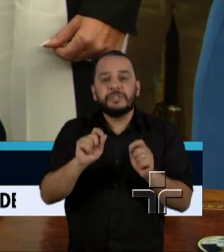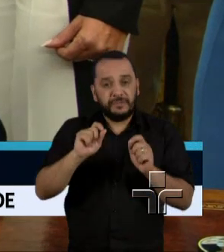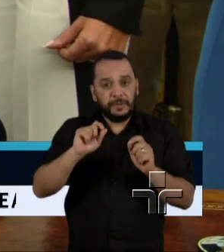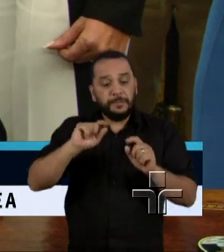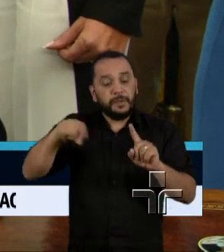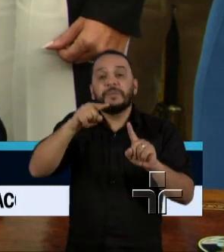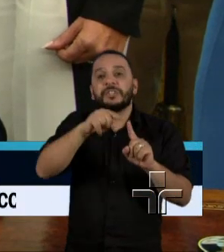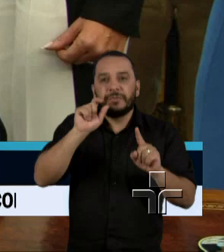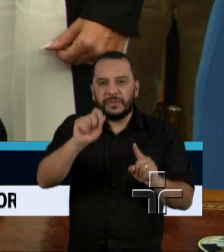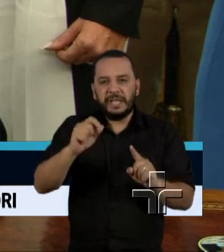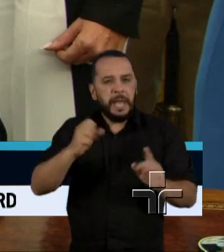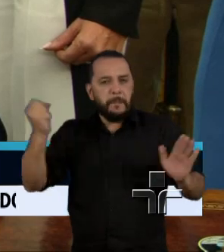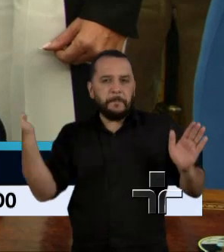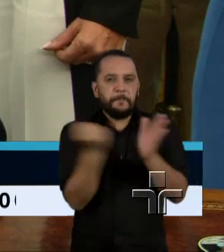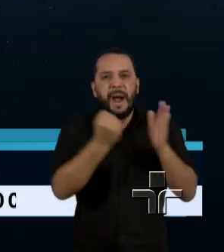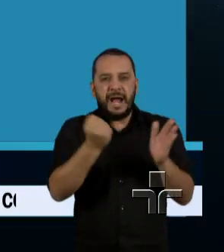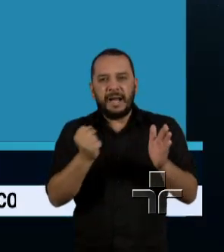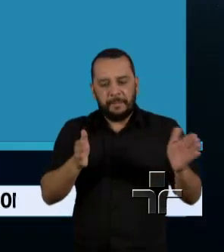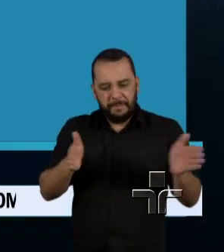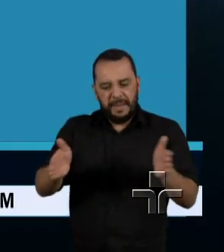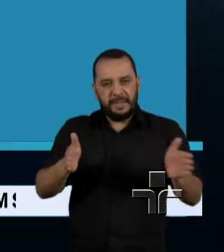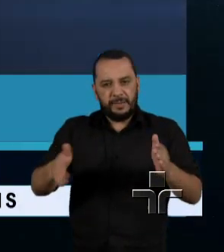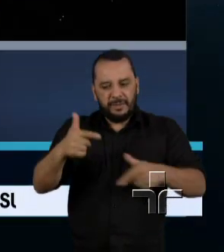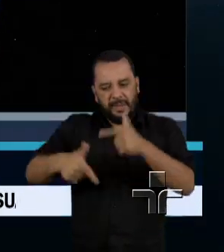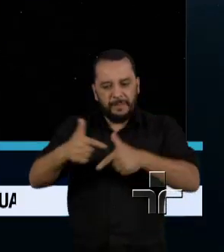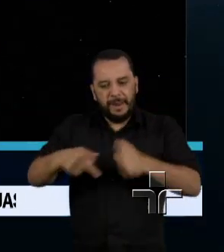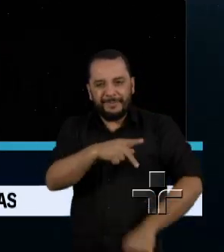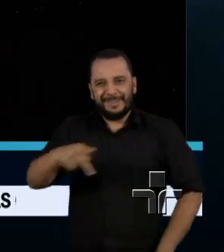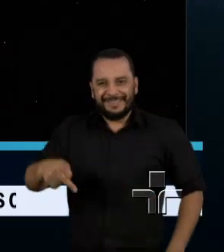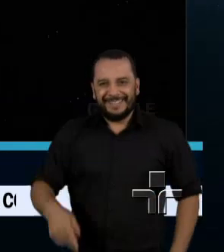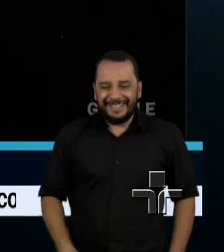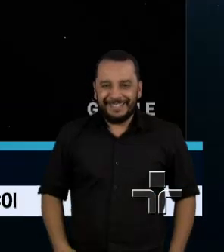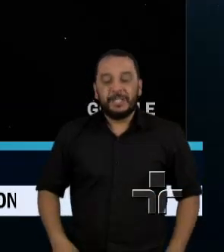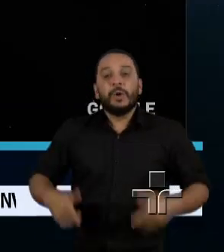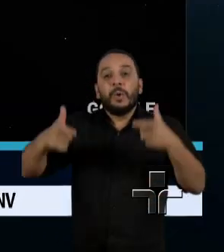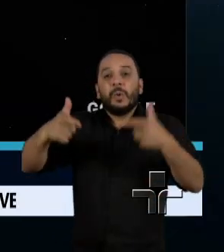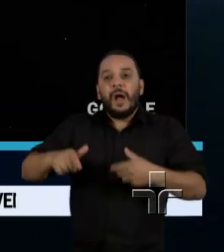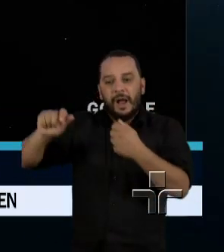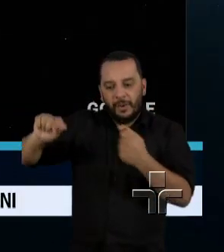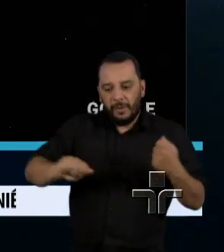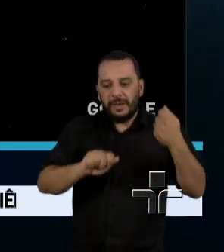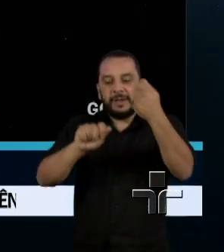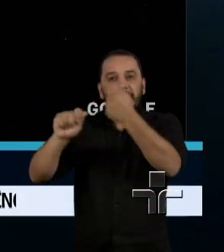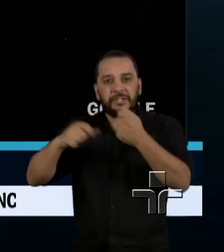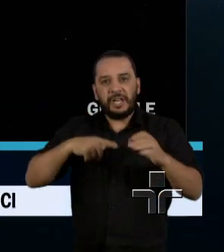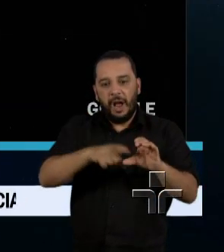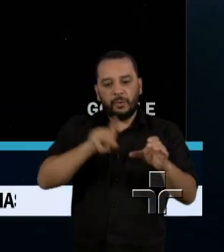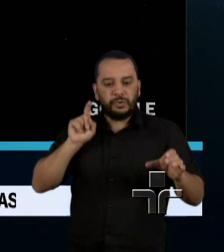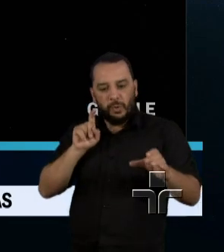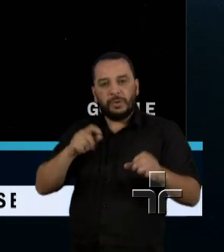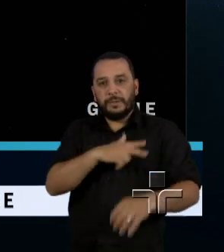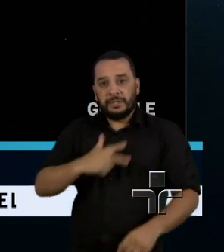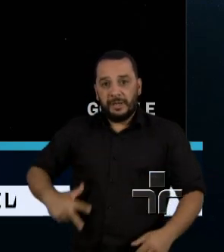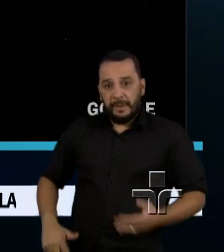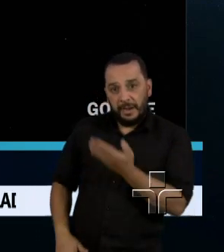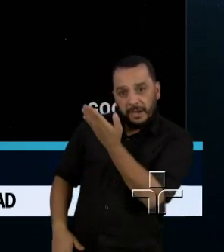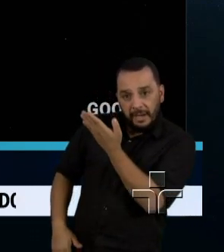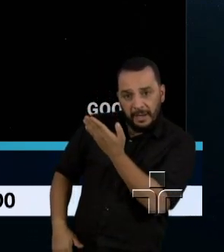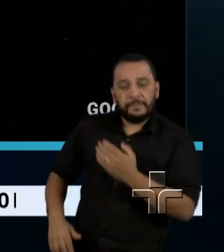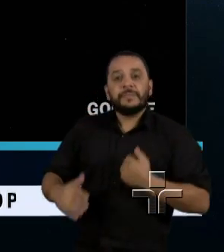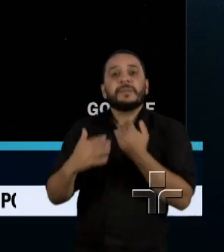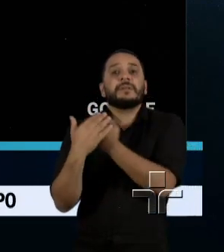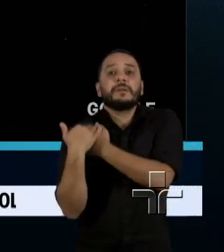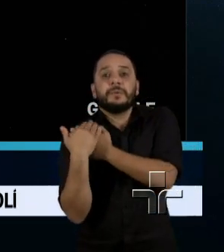no mandato do atual presidente. A Groenlândia é uma região autônoma da Dinamarca, que é responsável pela defesa